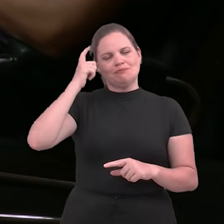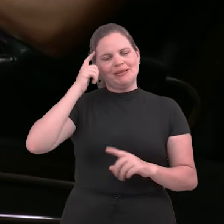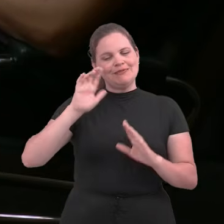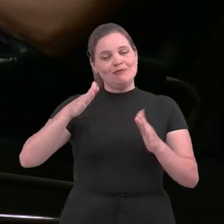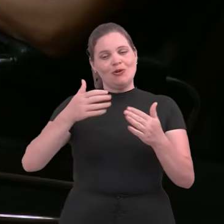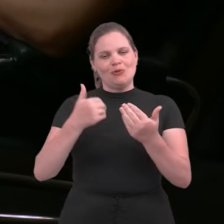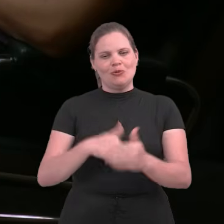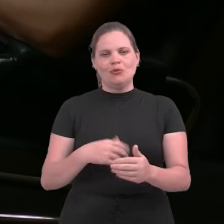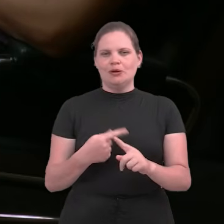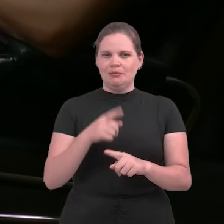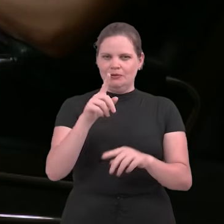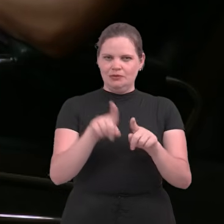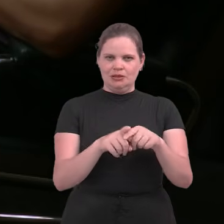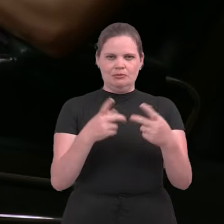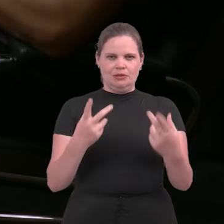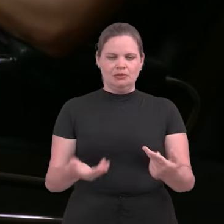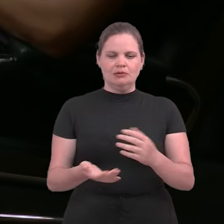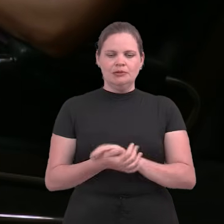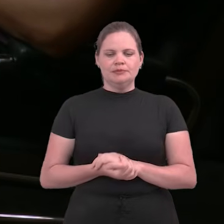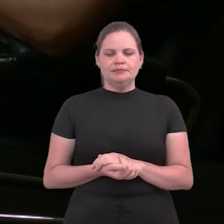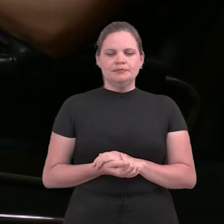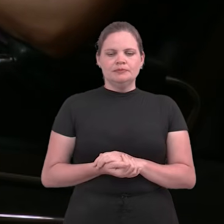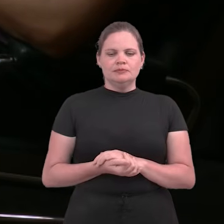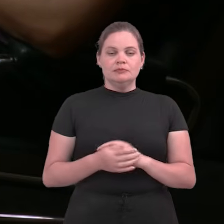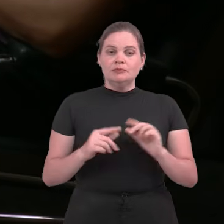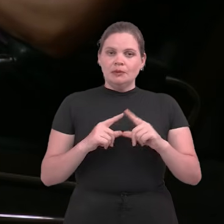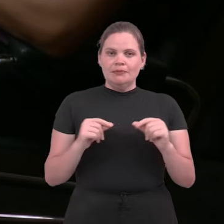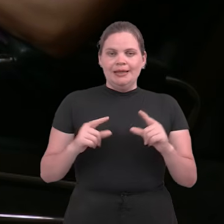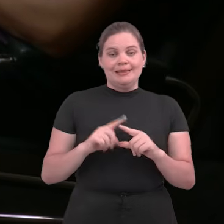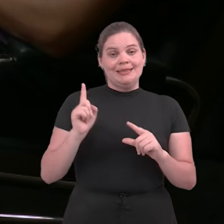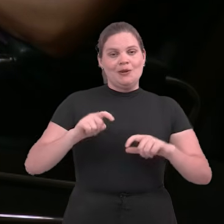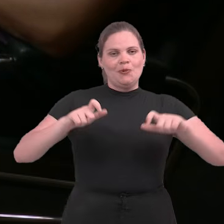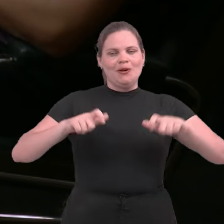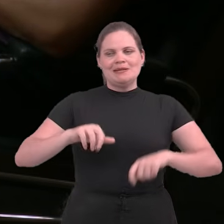concurso, né? Mas foi assim com você? Brasília é a cidade